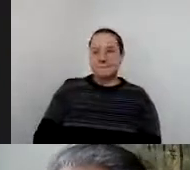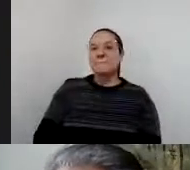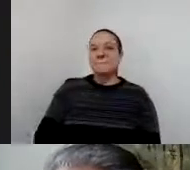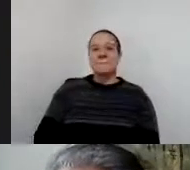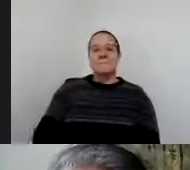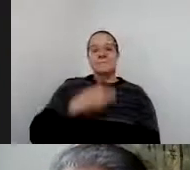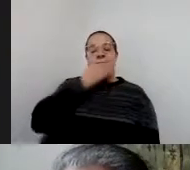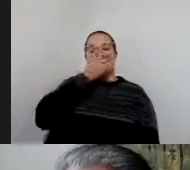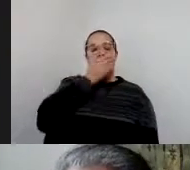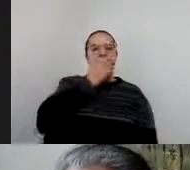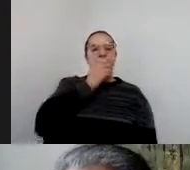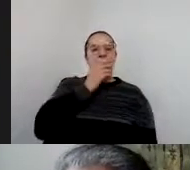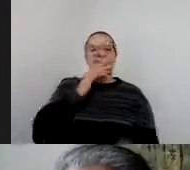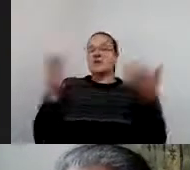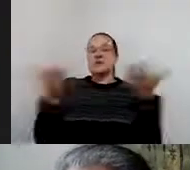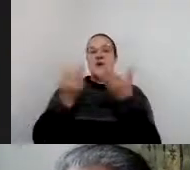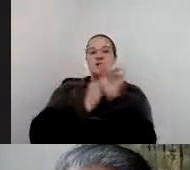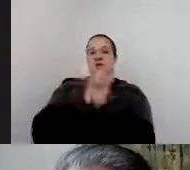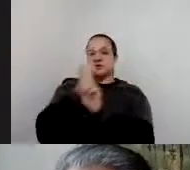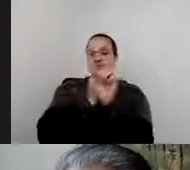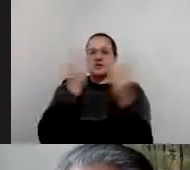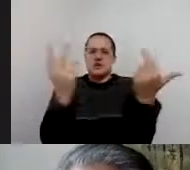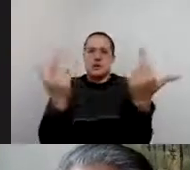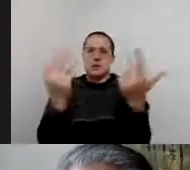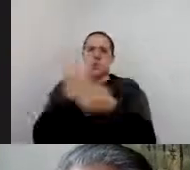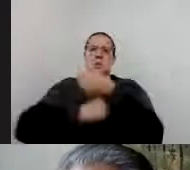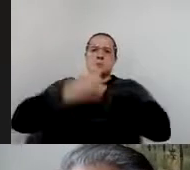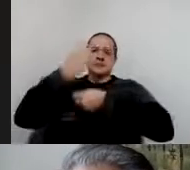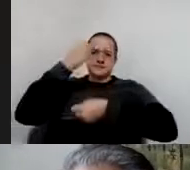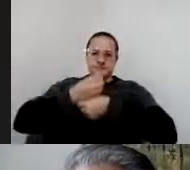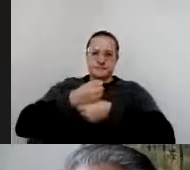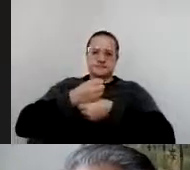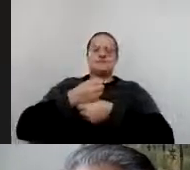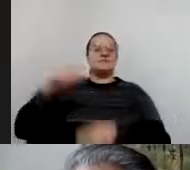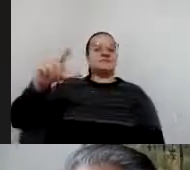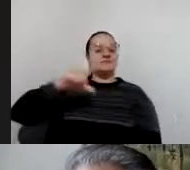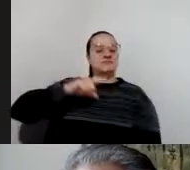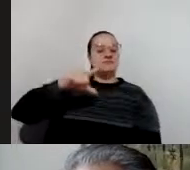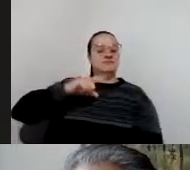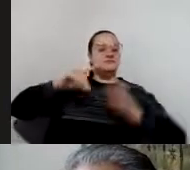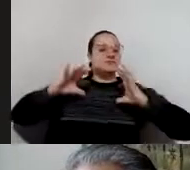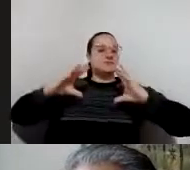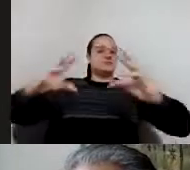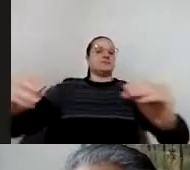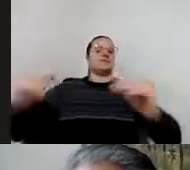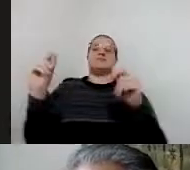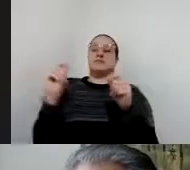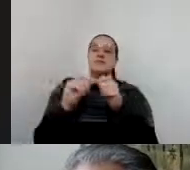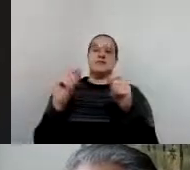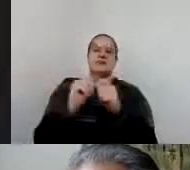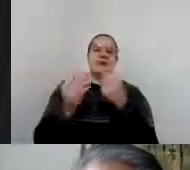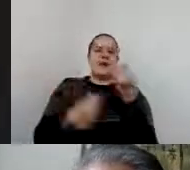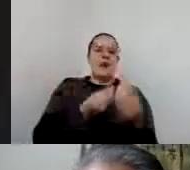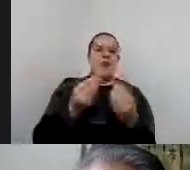deste ano, a exemplo do que fizemos no ano passado, nós teremos tudo sendo realizado de maneira virtual, dada